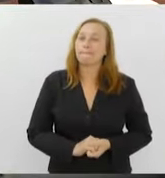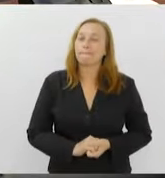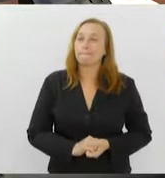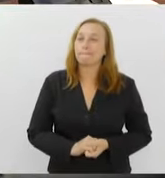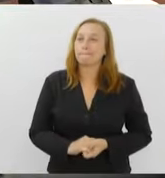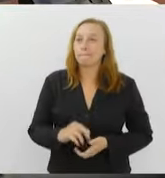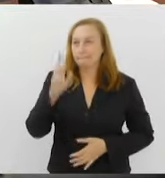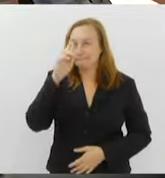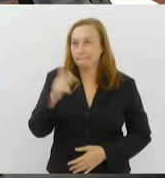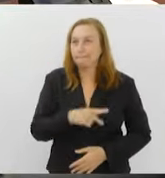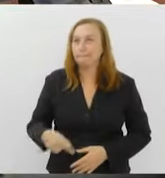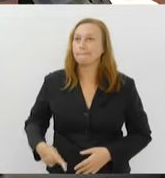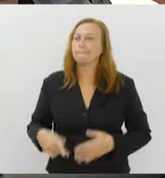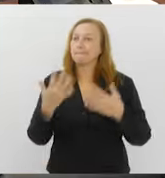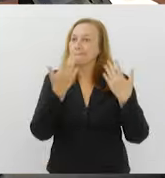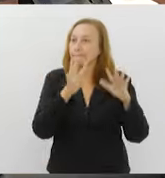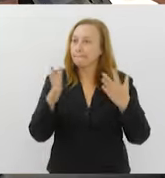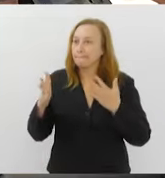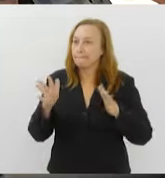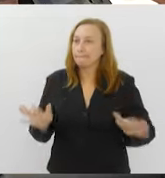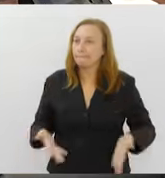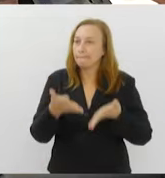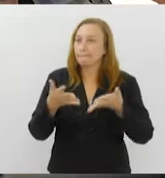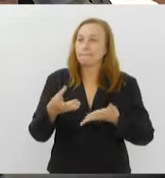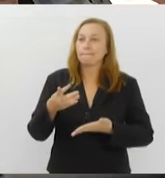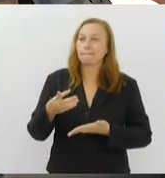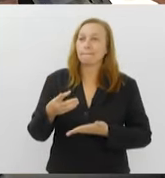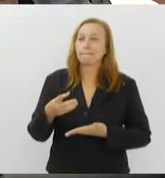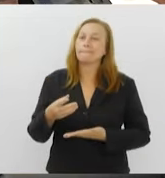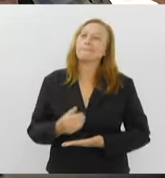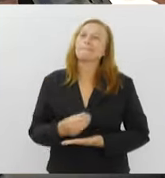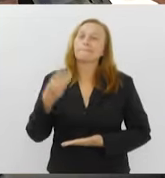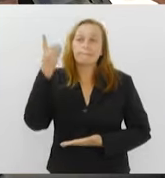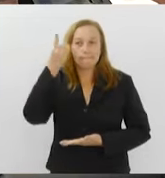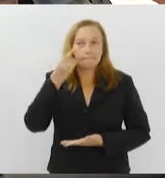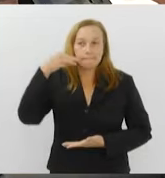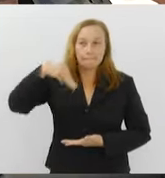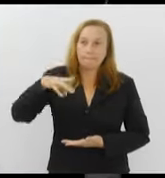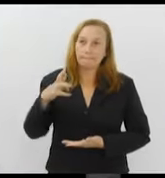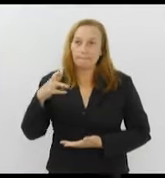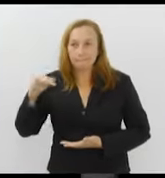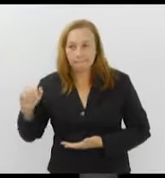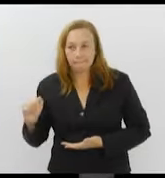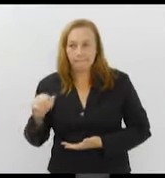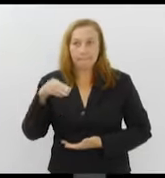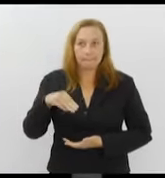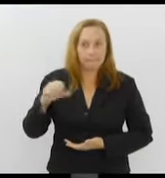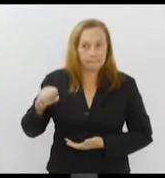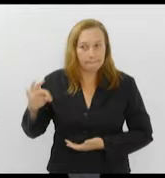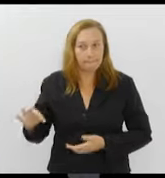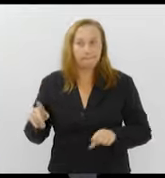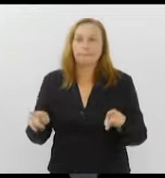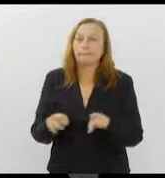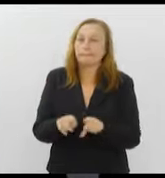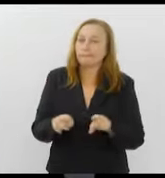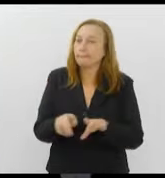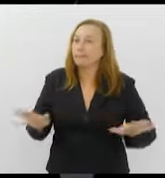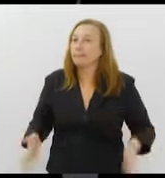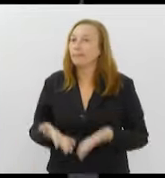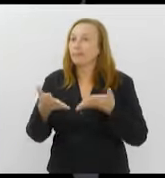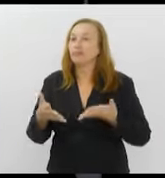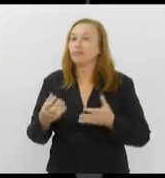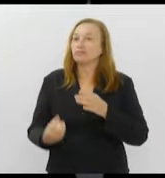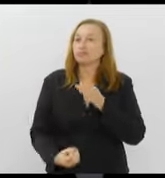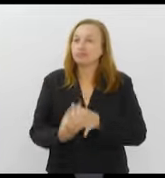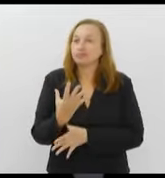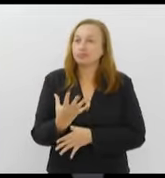Só, presidente, só para parabenizar a iniciativa da queridíssima deputada Marina do MST e também a iniciativa da